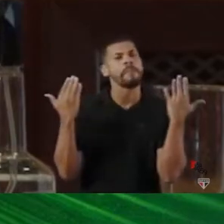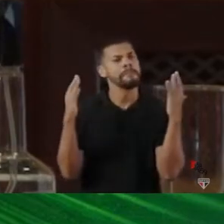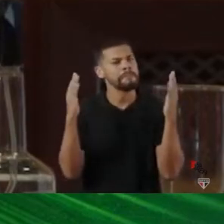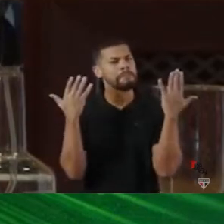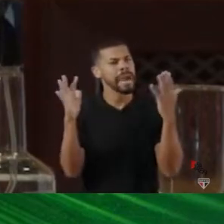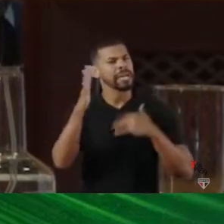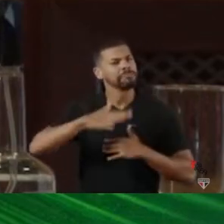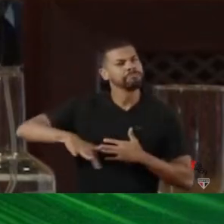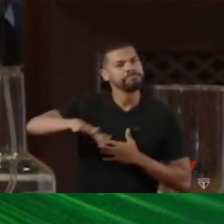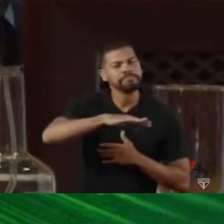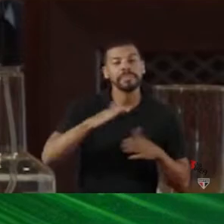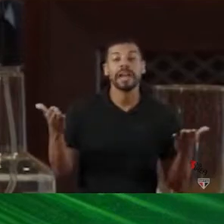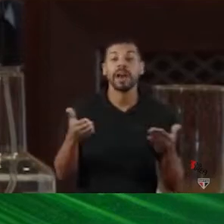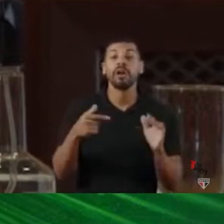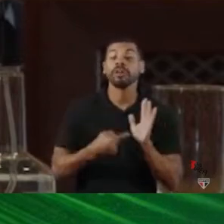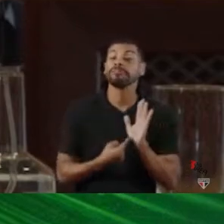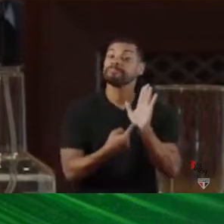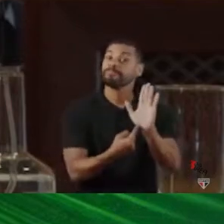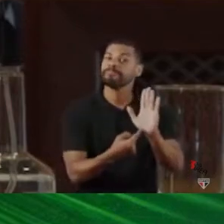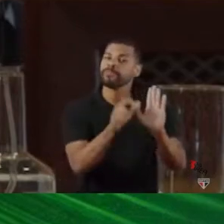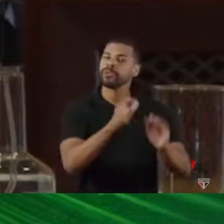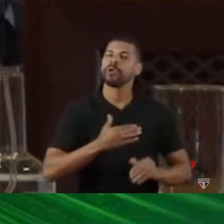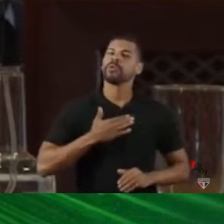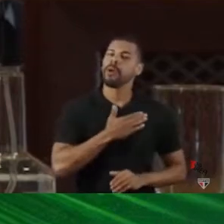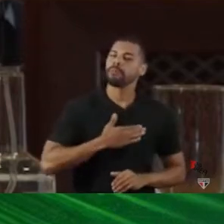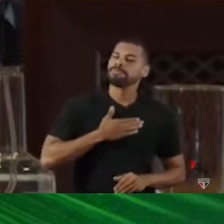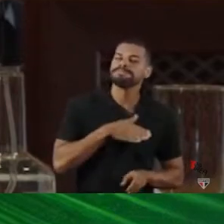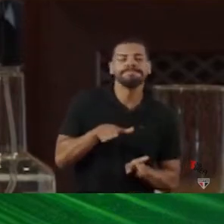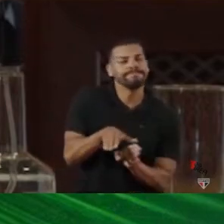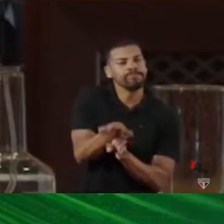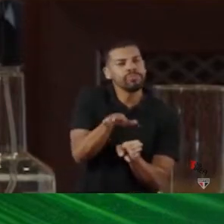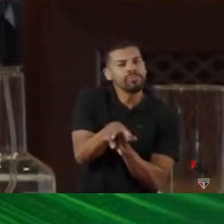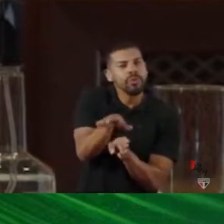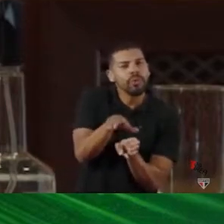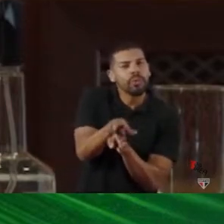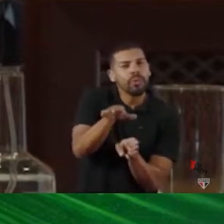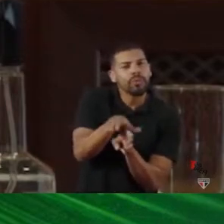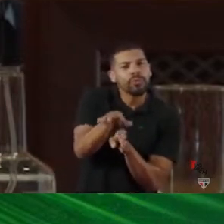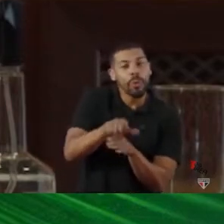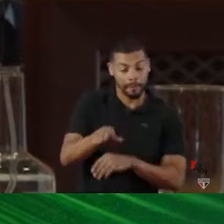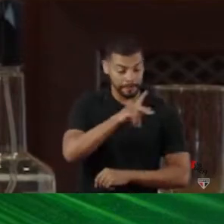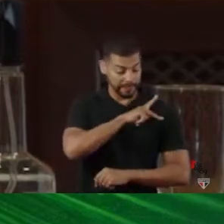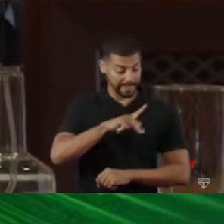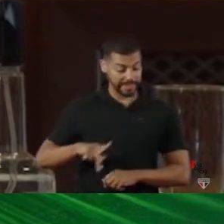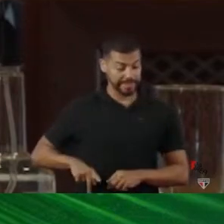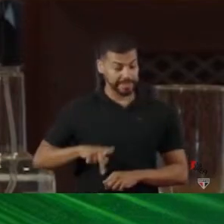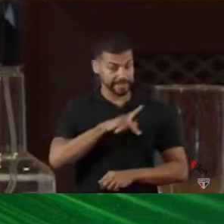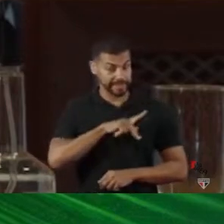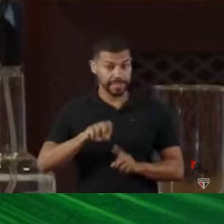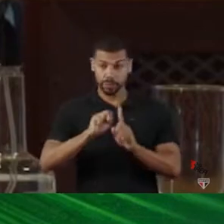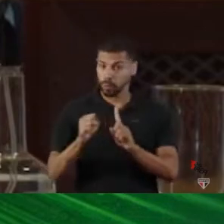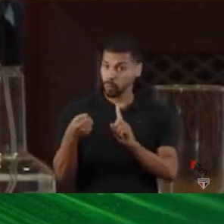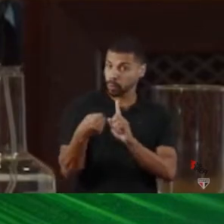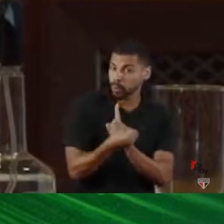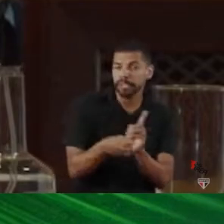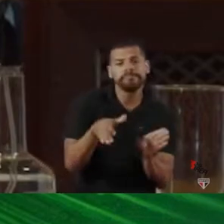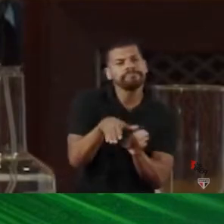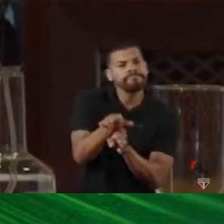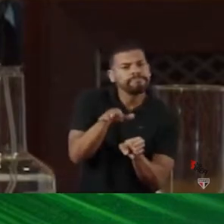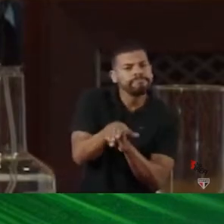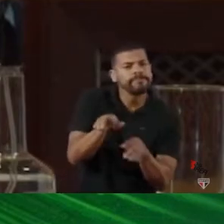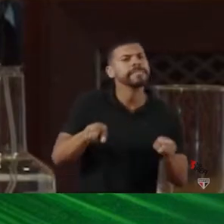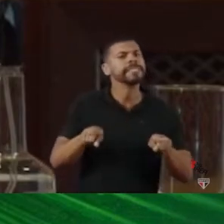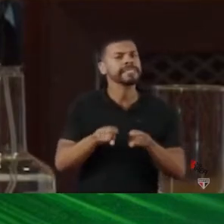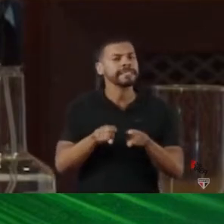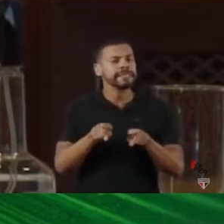gostaria de passar a palavra ao nosso querido Conselheiro sócio benemetic Presidente do Conselho consultivo que acumula